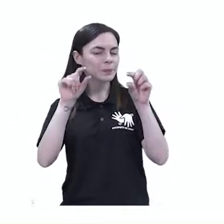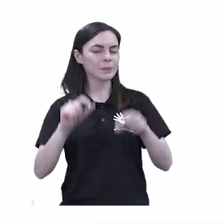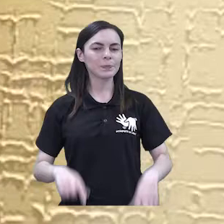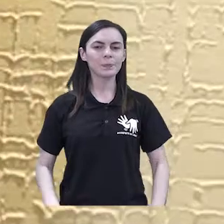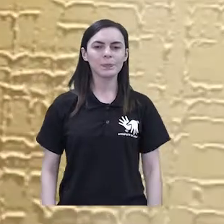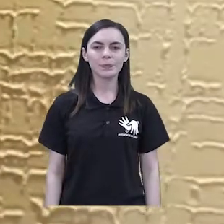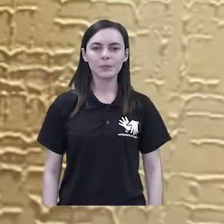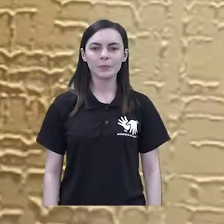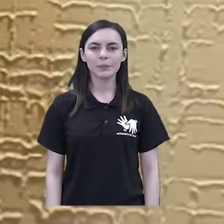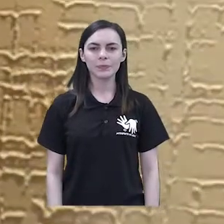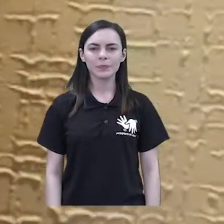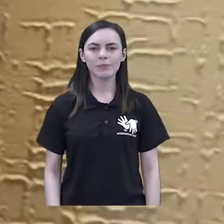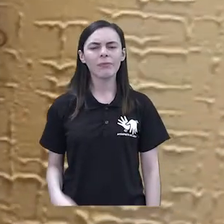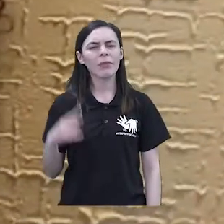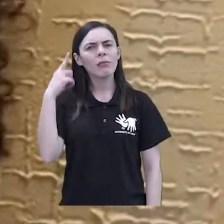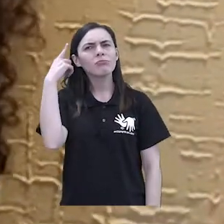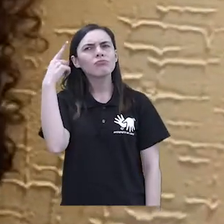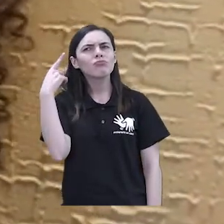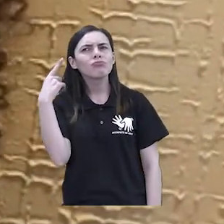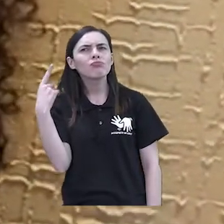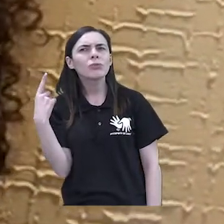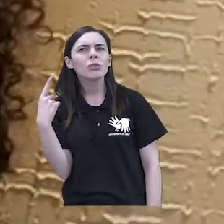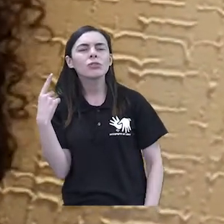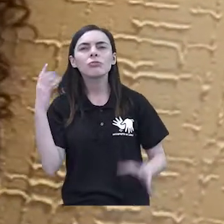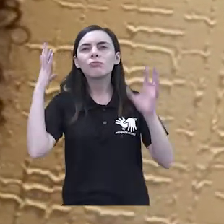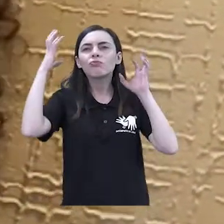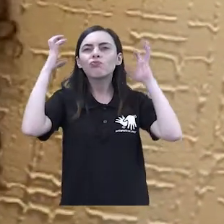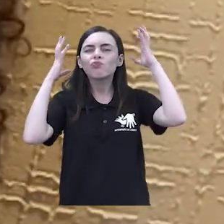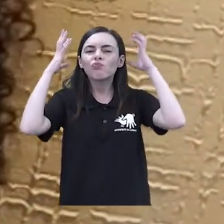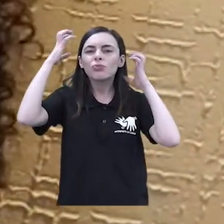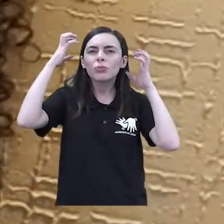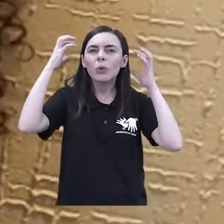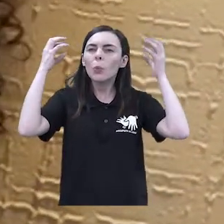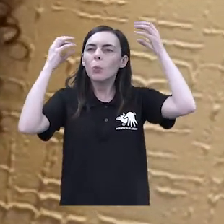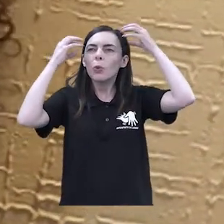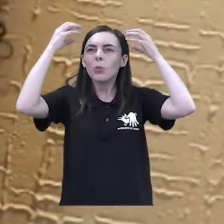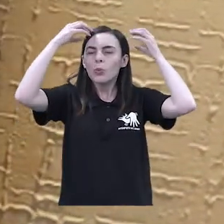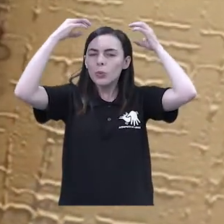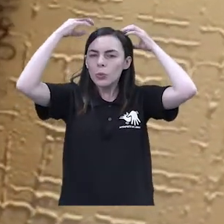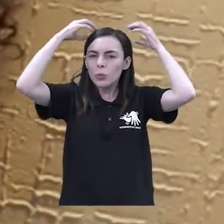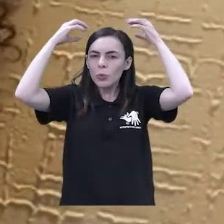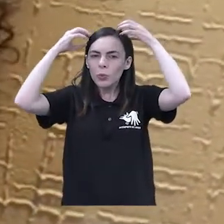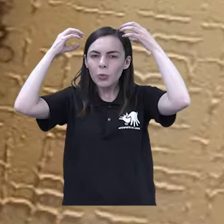verso? Cachinhos, crespinhos, biotas e